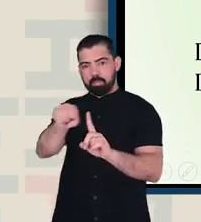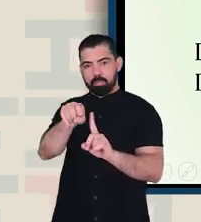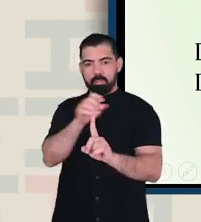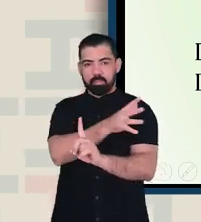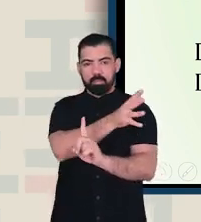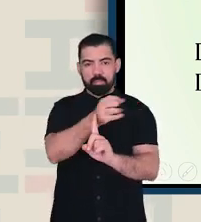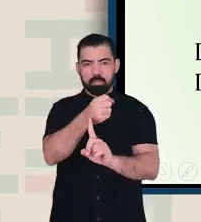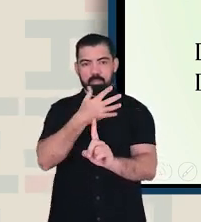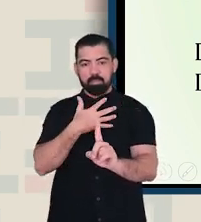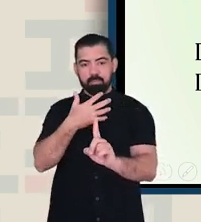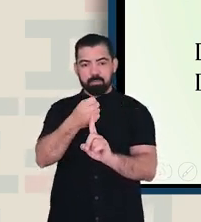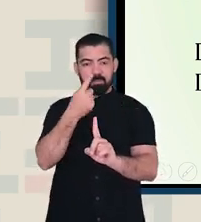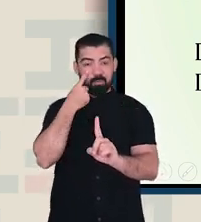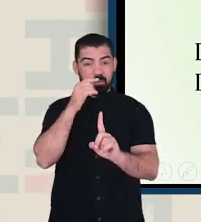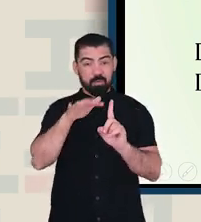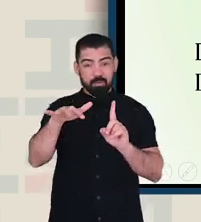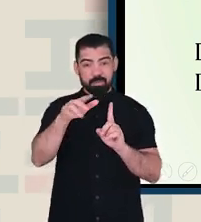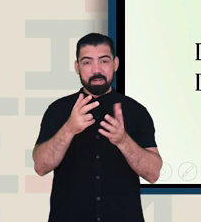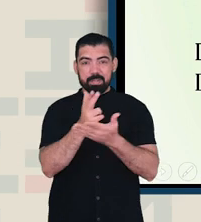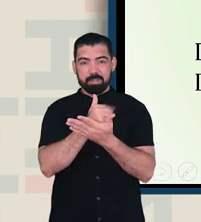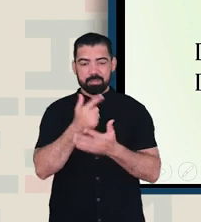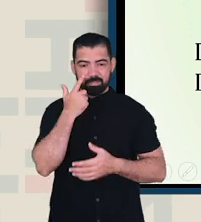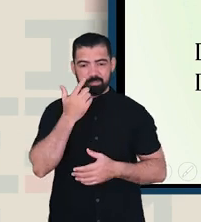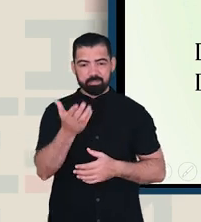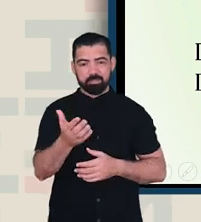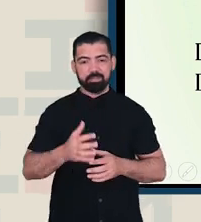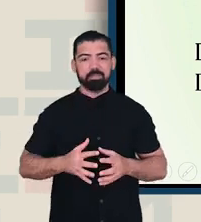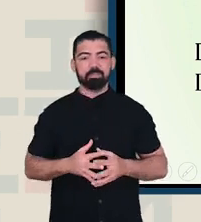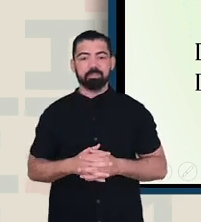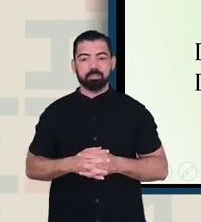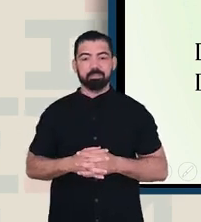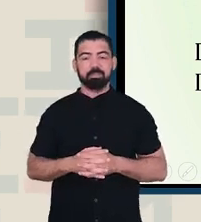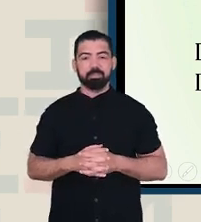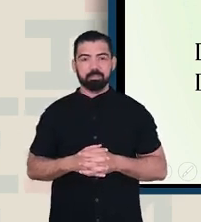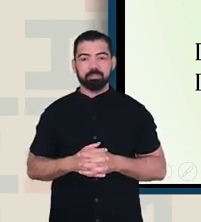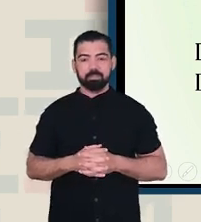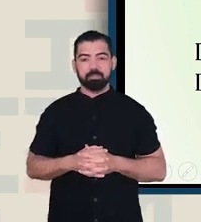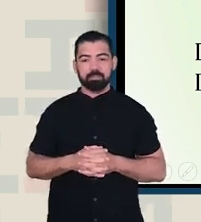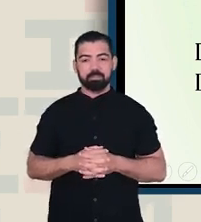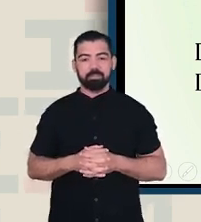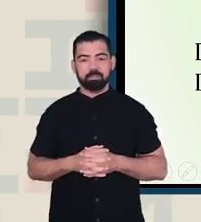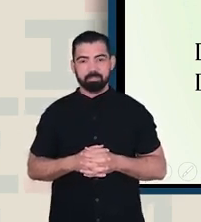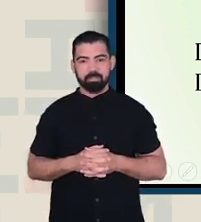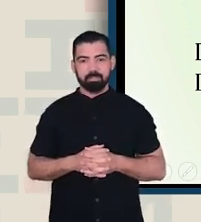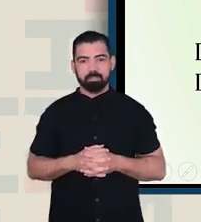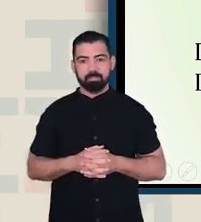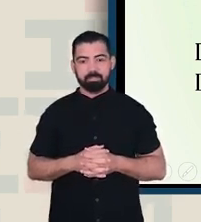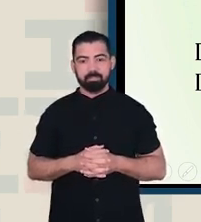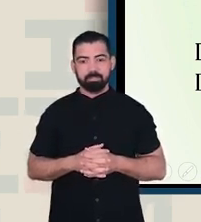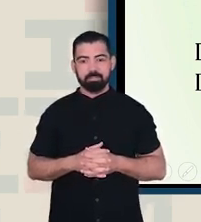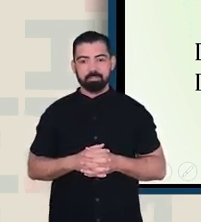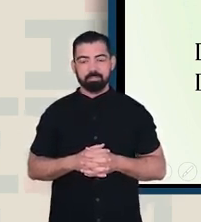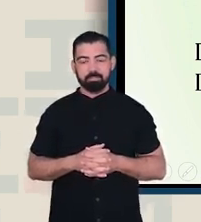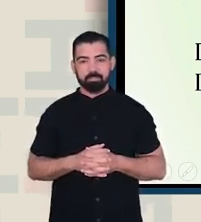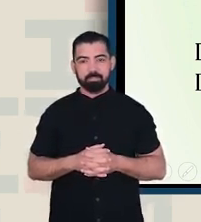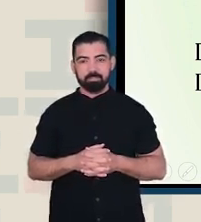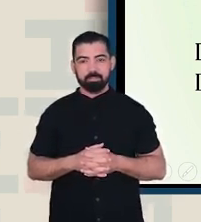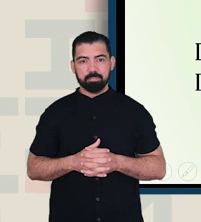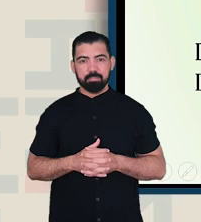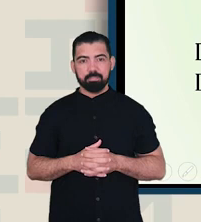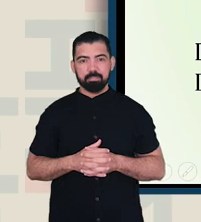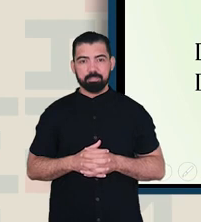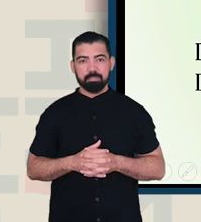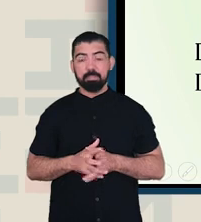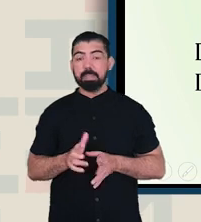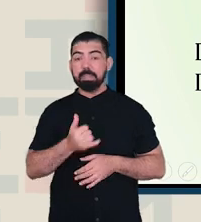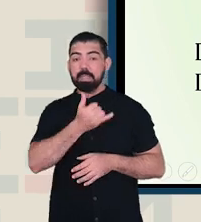tem uma pequena captação lá atrás, hipercardioide, muito apontado para